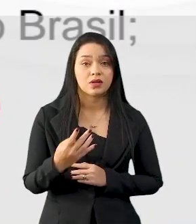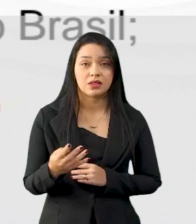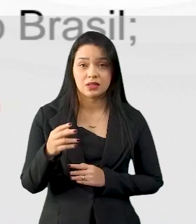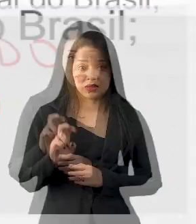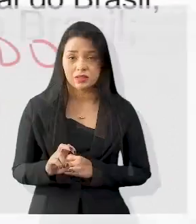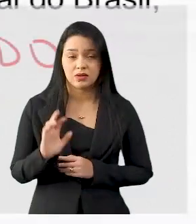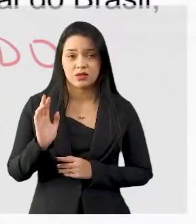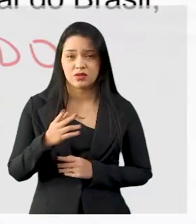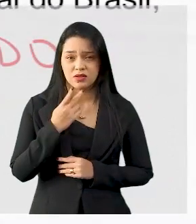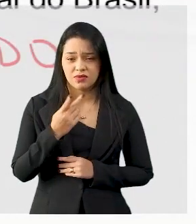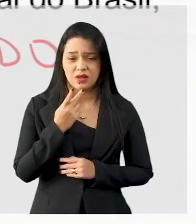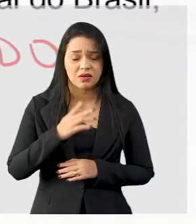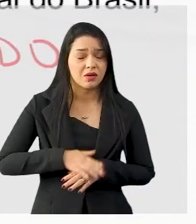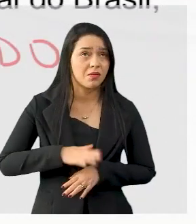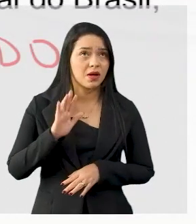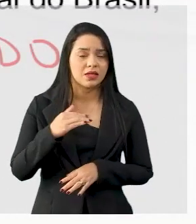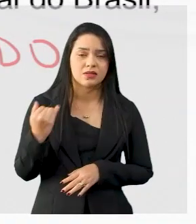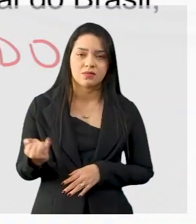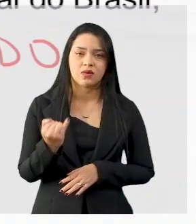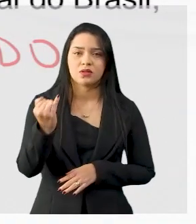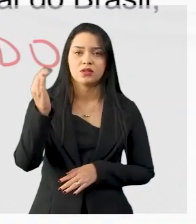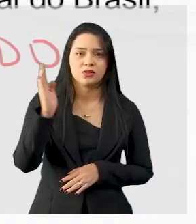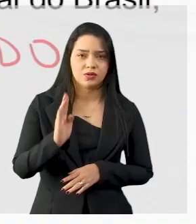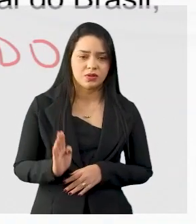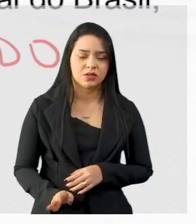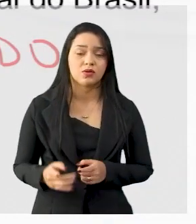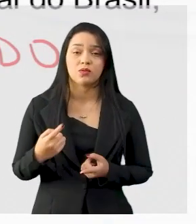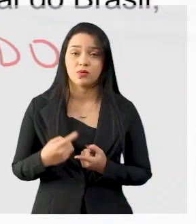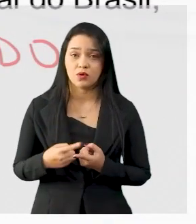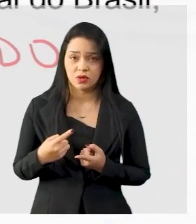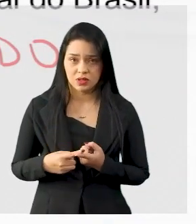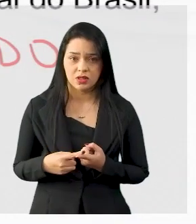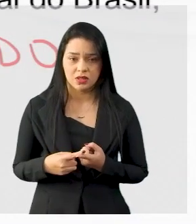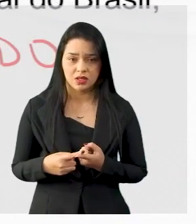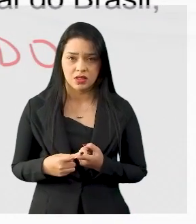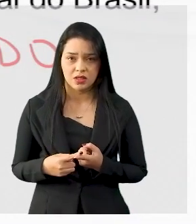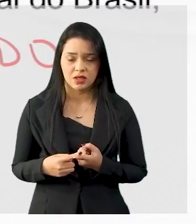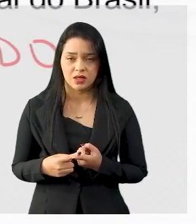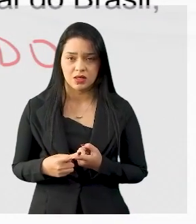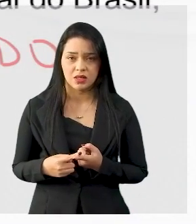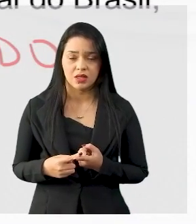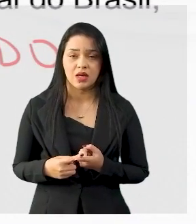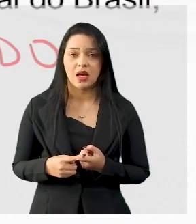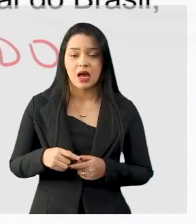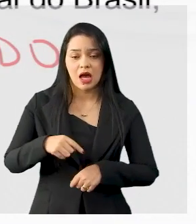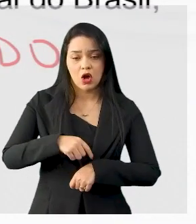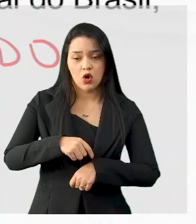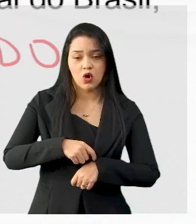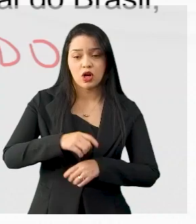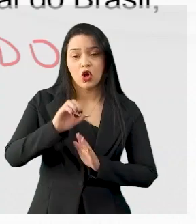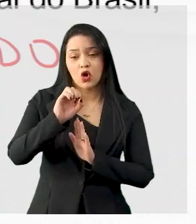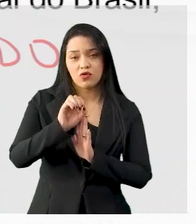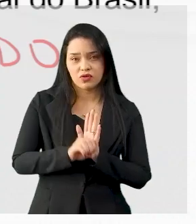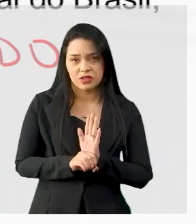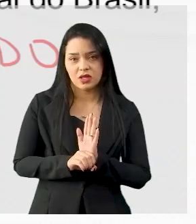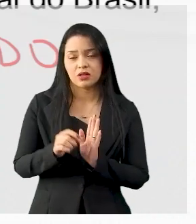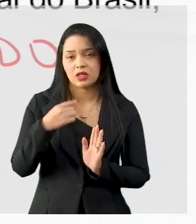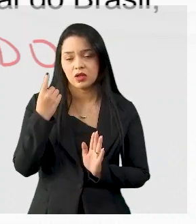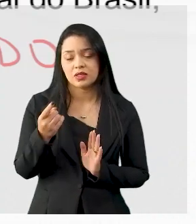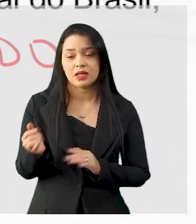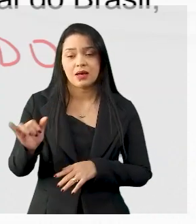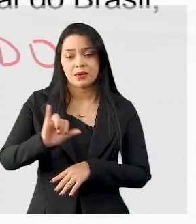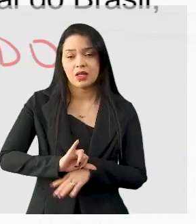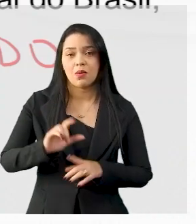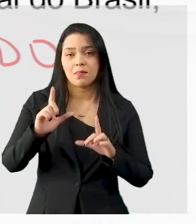Esse eu já digo que é o fuso mais importante do Brasil, gente, tá? Por quê? Porque ele é o fuso que convenciona a hora oficial do nosso país a partir da nossa capital,